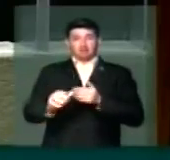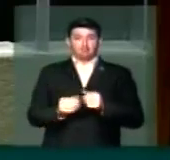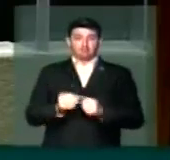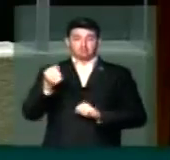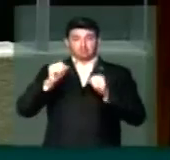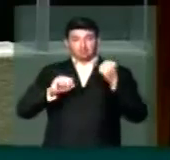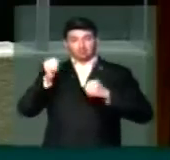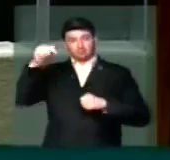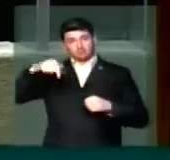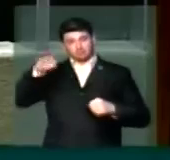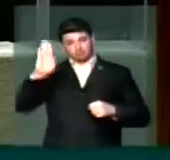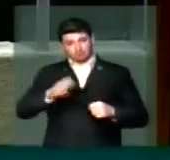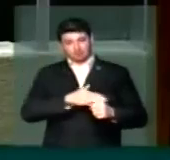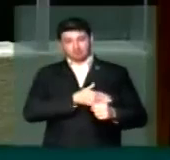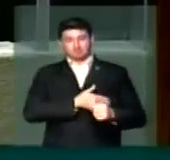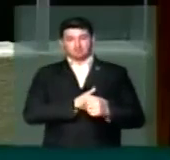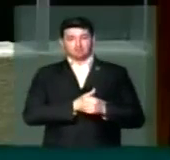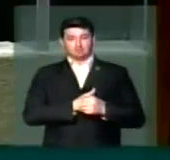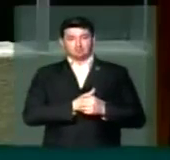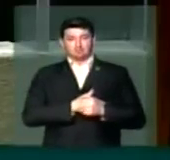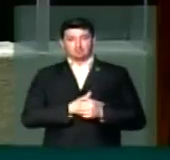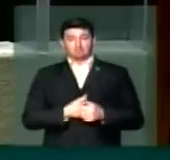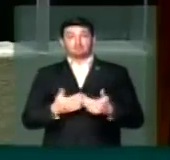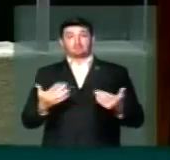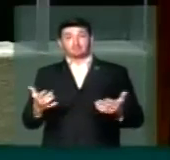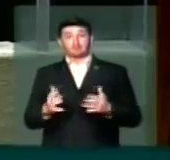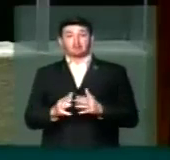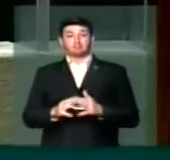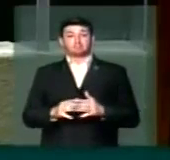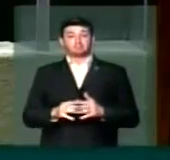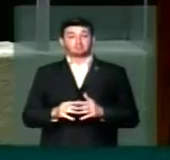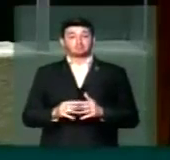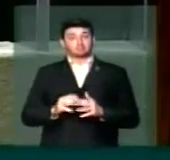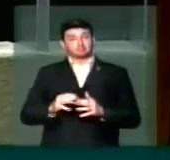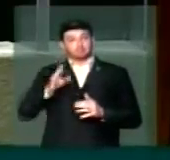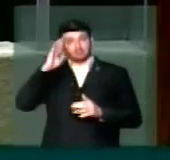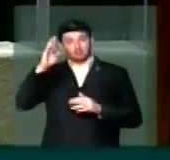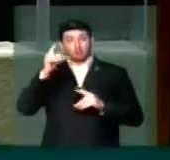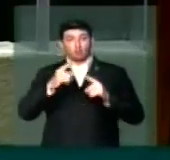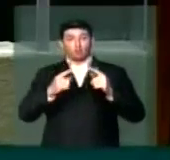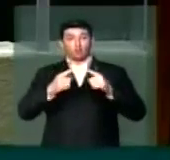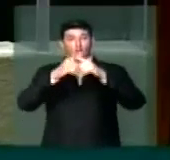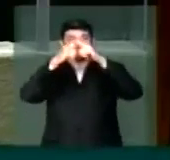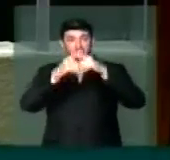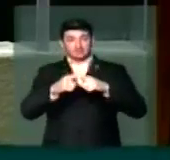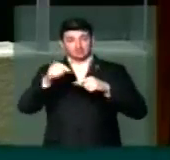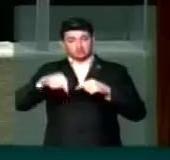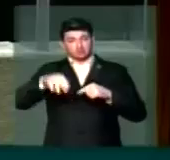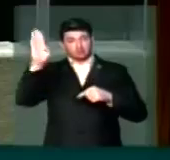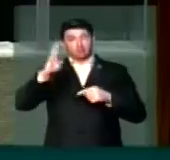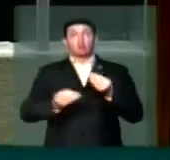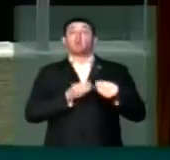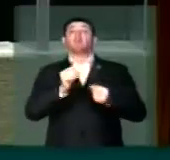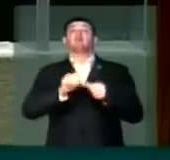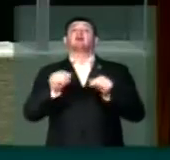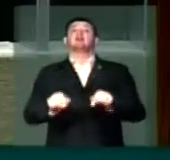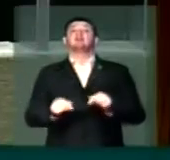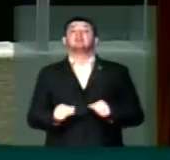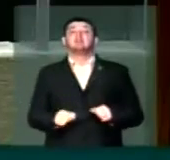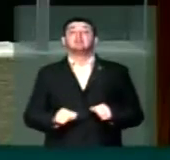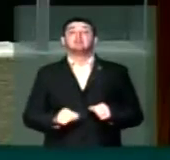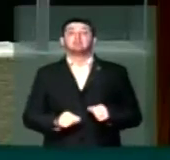investimento produtivo e do emprego. E da maior competitividade da nossa economia. E como é que se faz